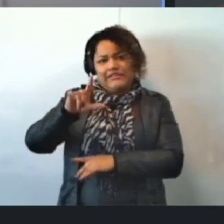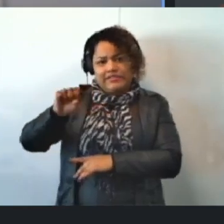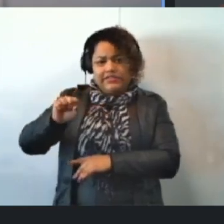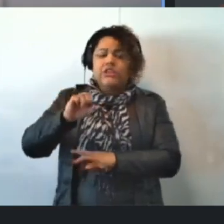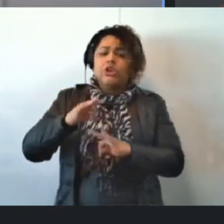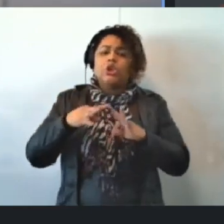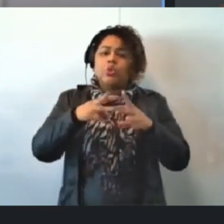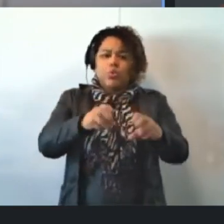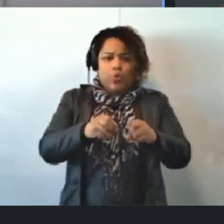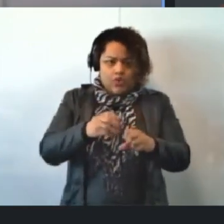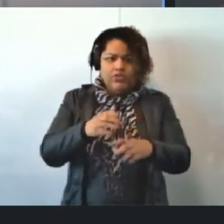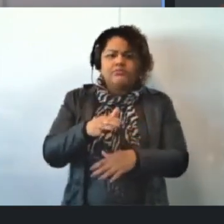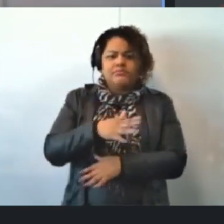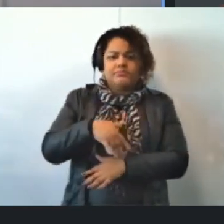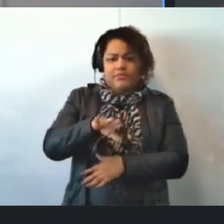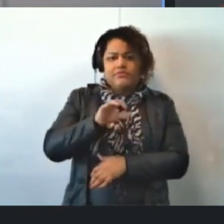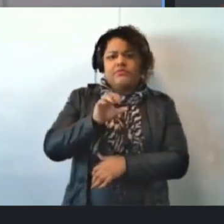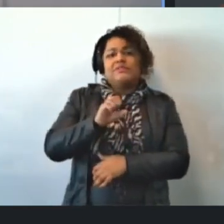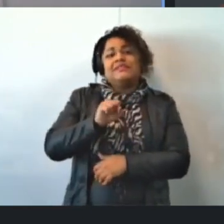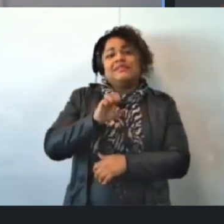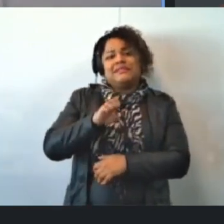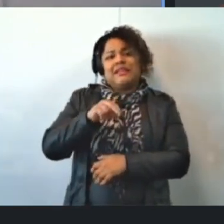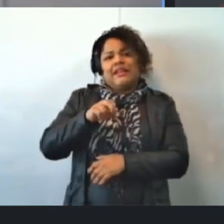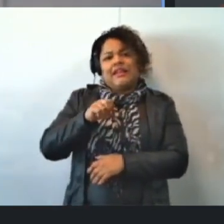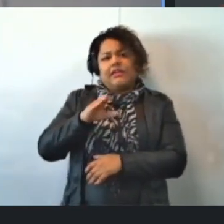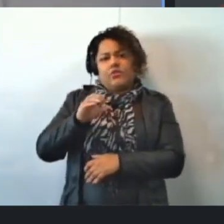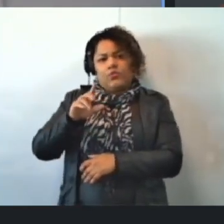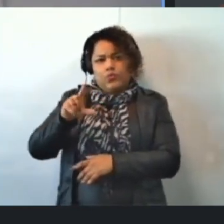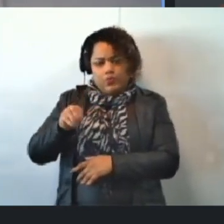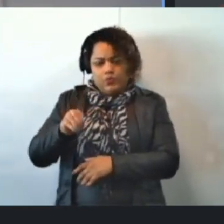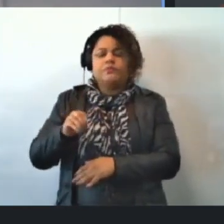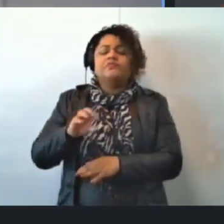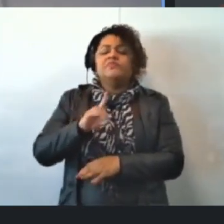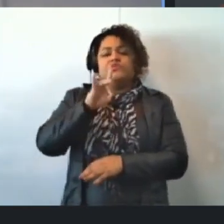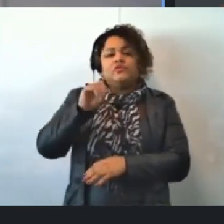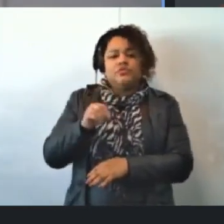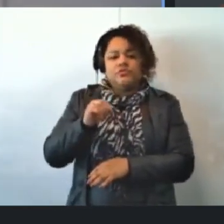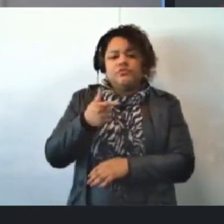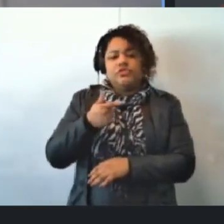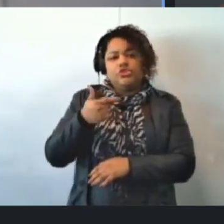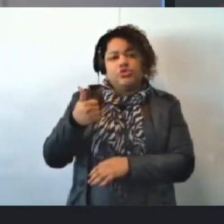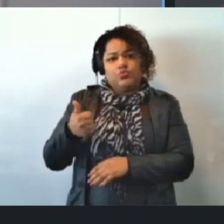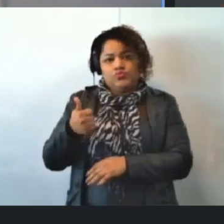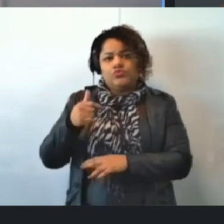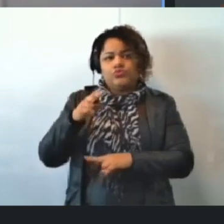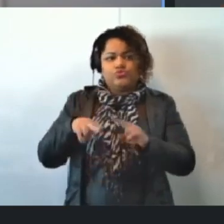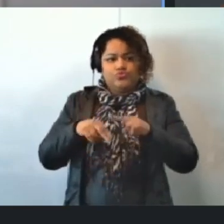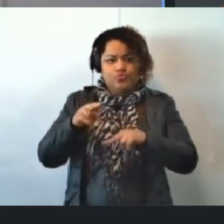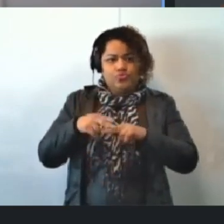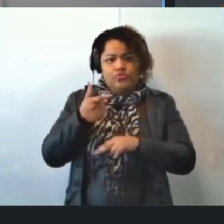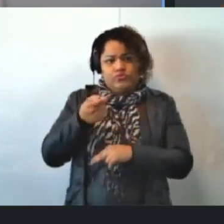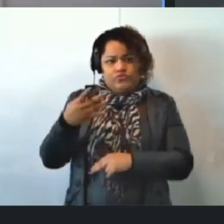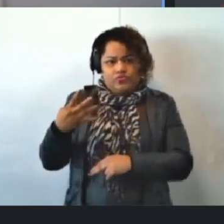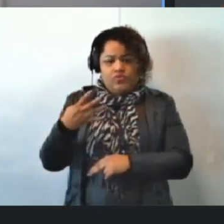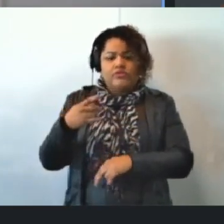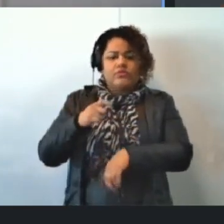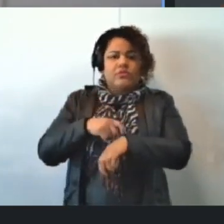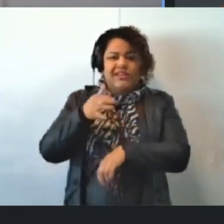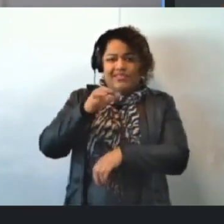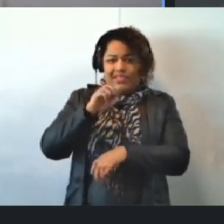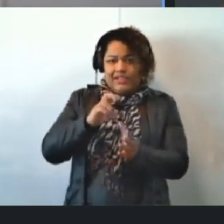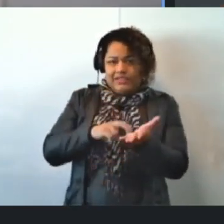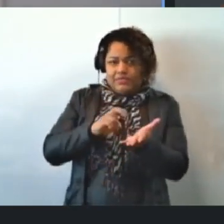dia 28 de junho de 2024, às 10 da manhã. O ponto de encontro é na rua Heráclides, na altura do